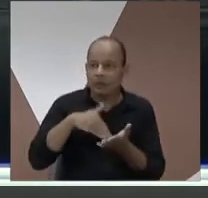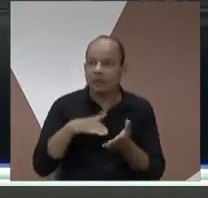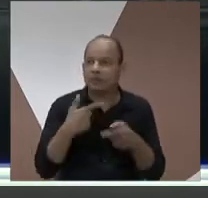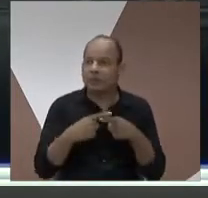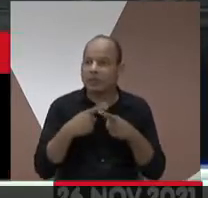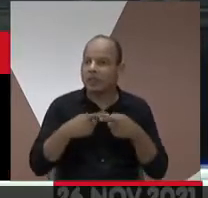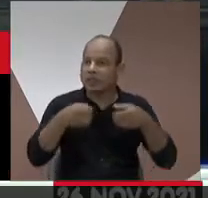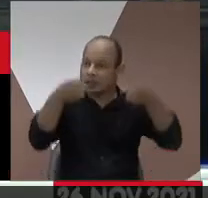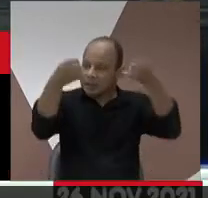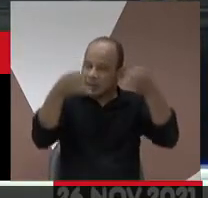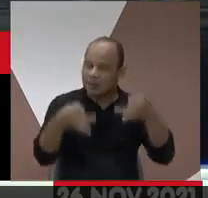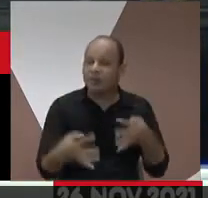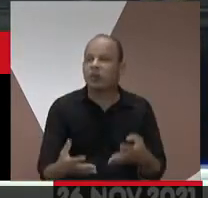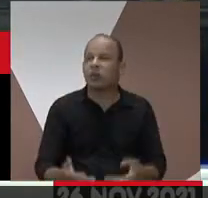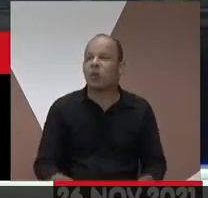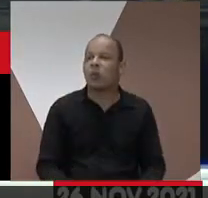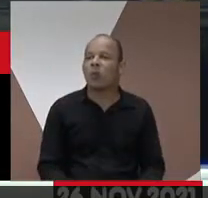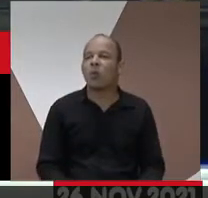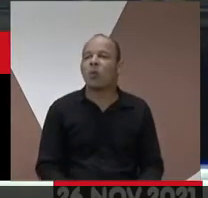Quero saudar aqui